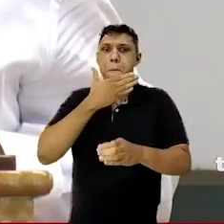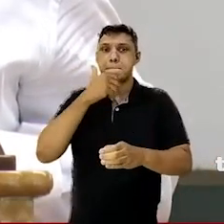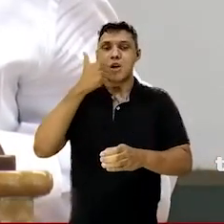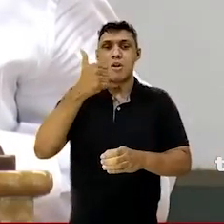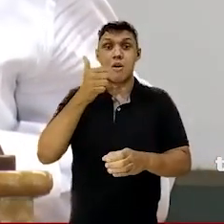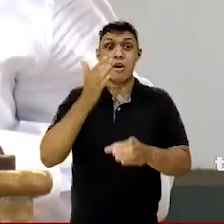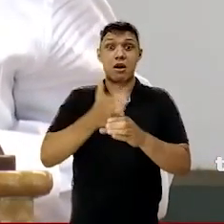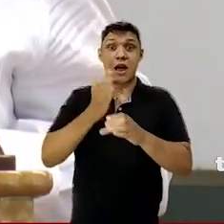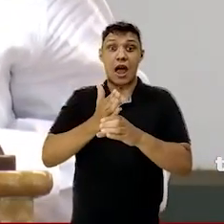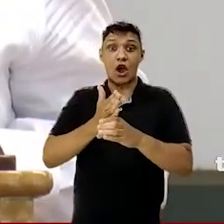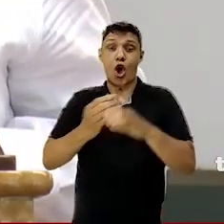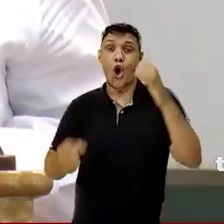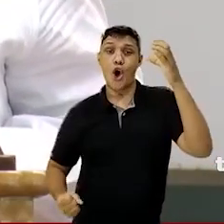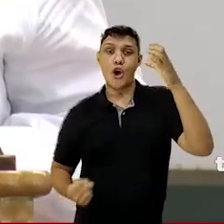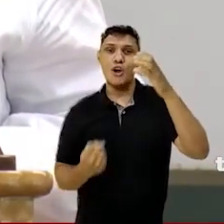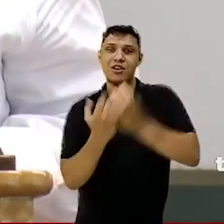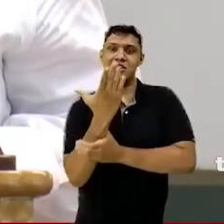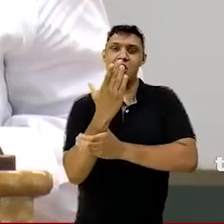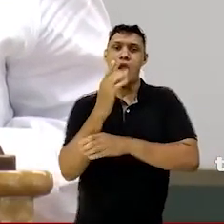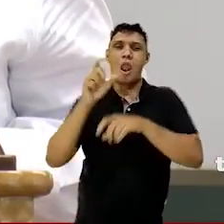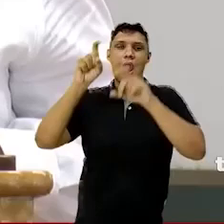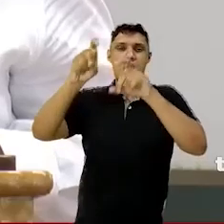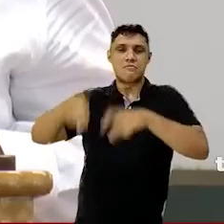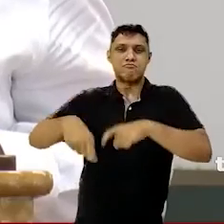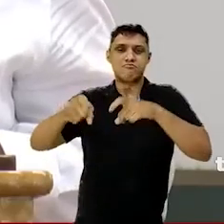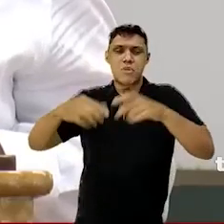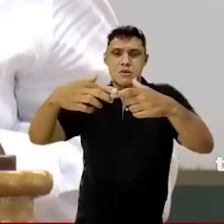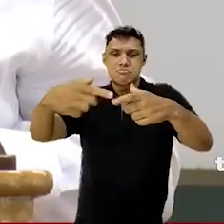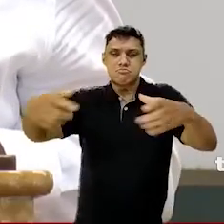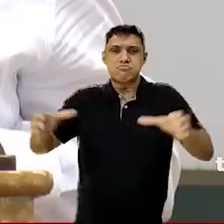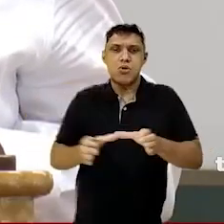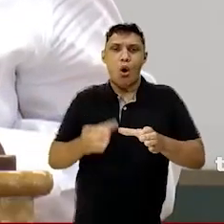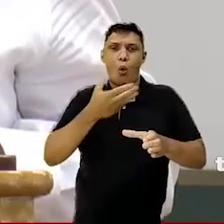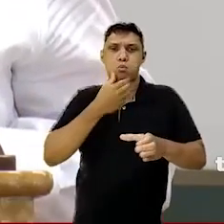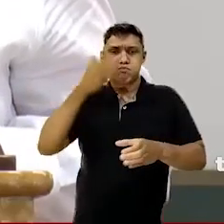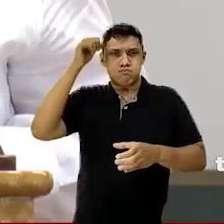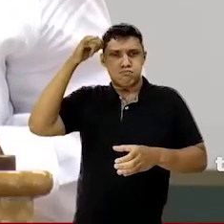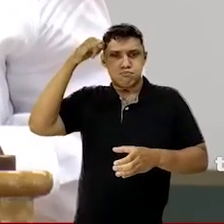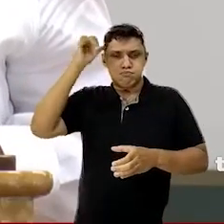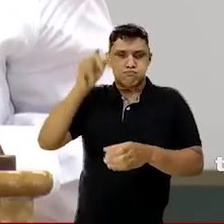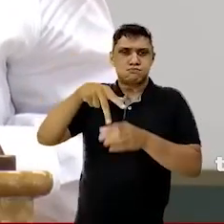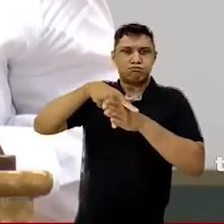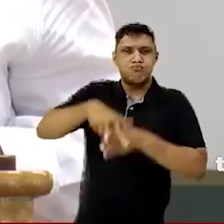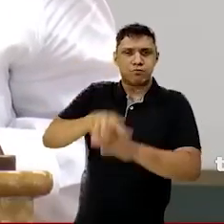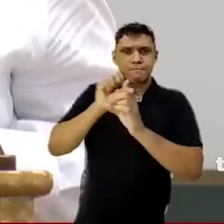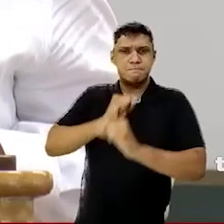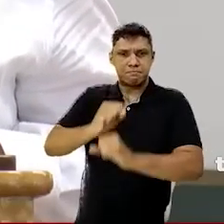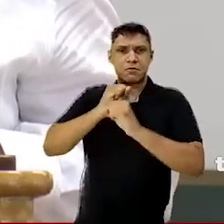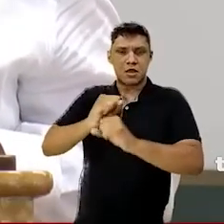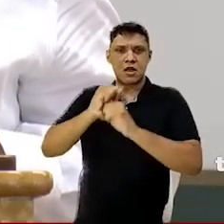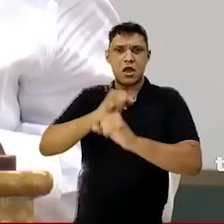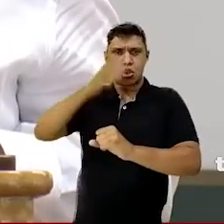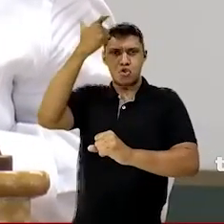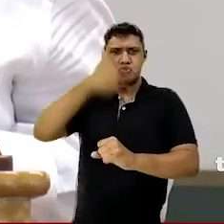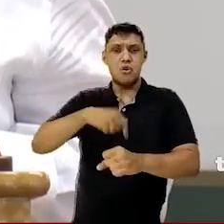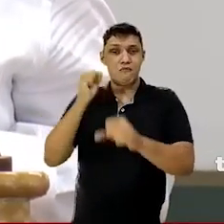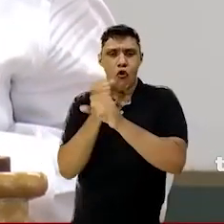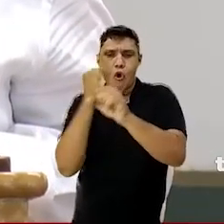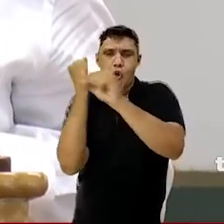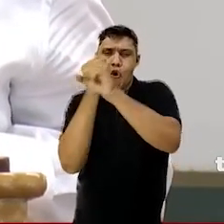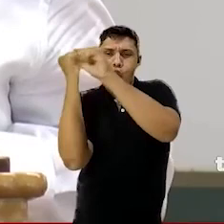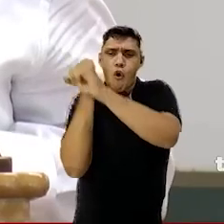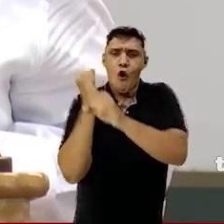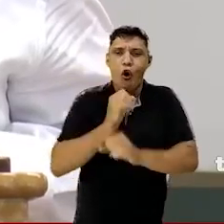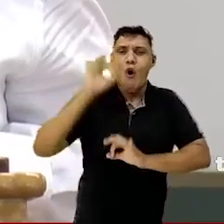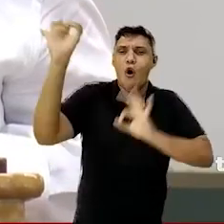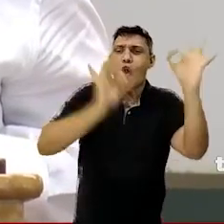Santana. E Caicó será reconstruído por Arthur Mainar, o vaqueiro do povo, com